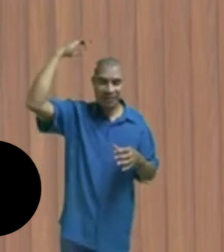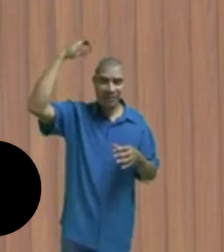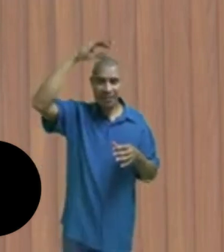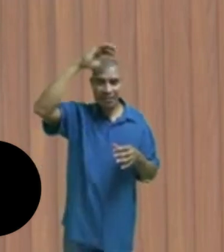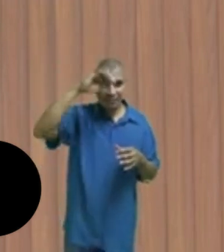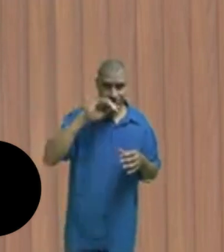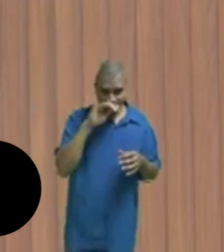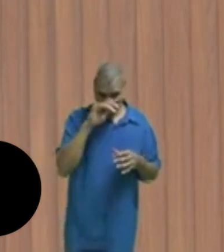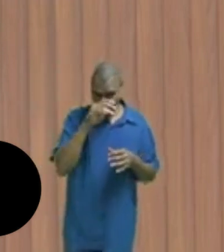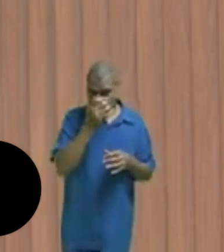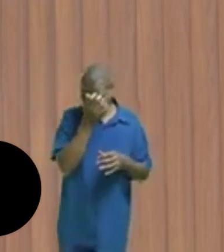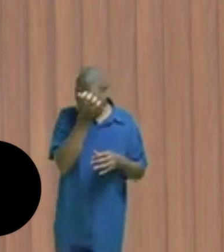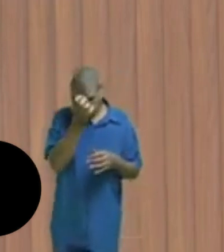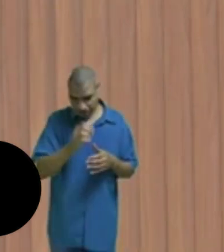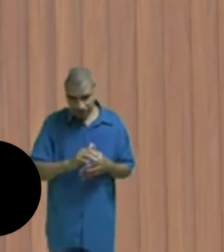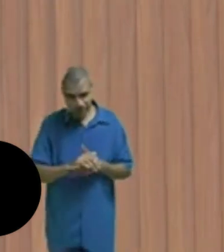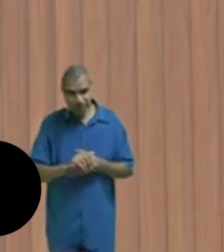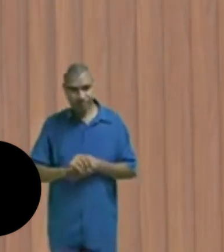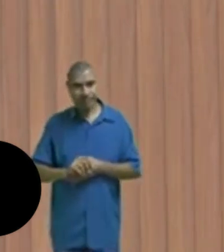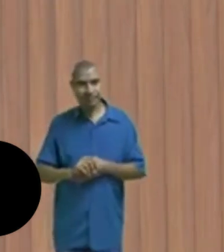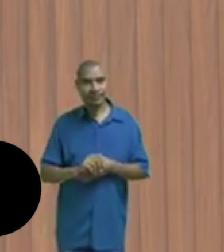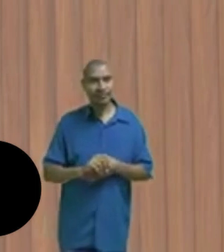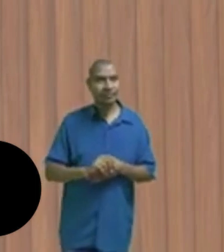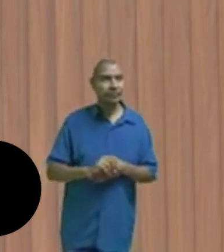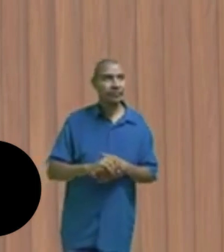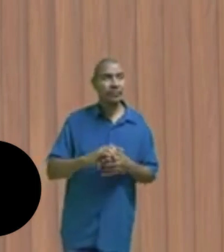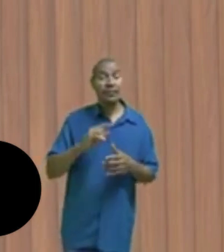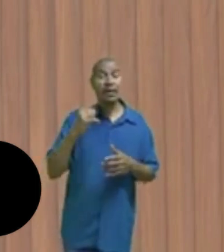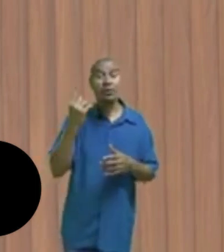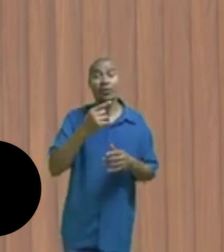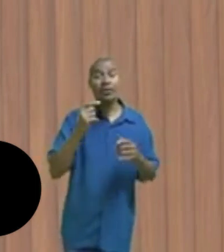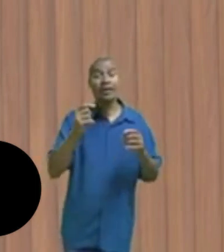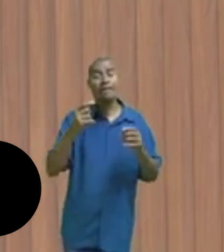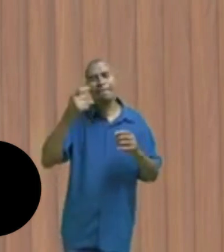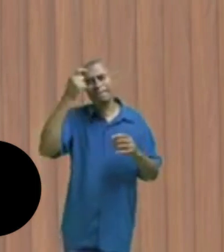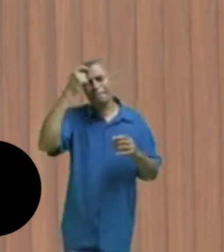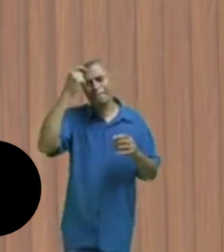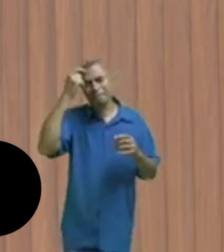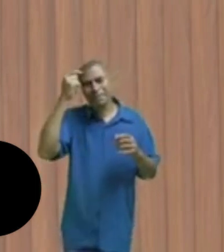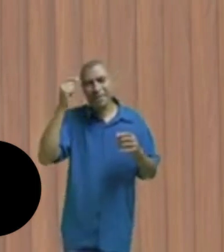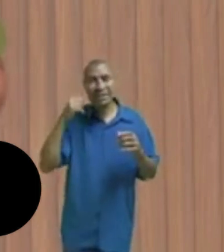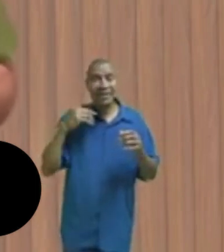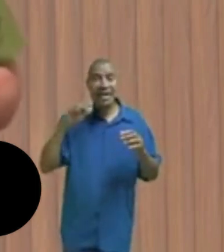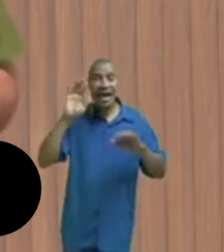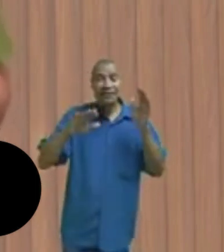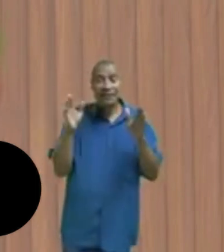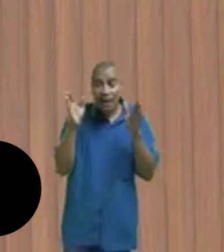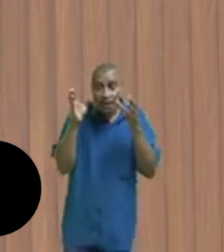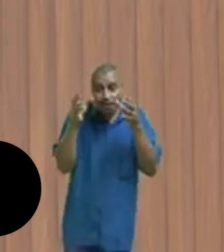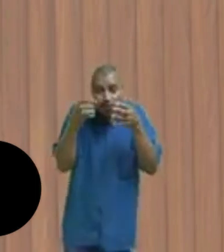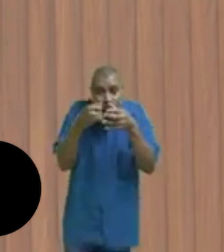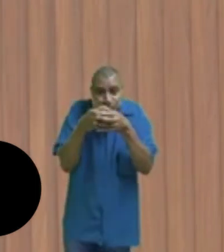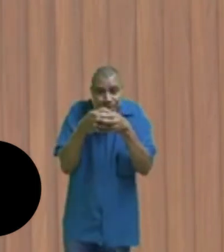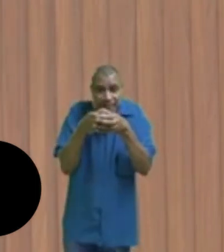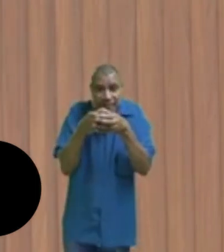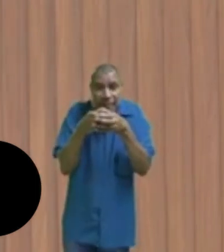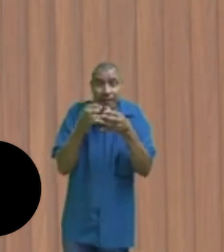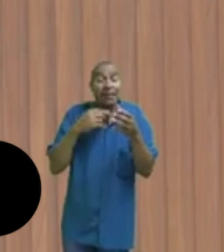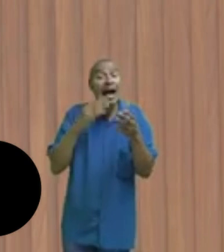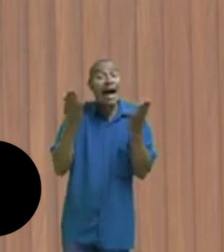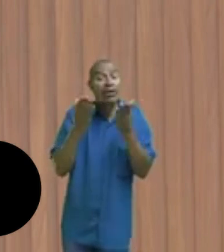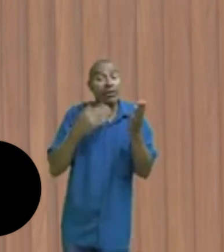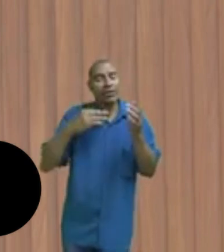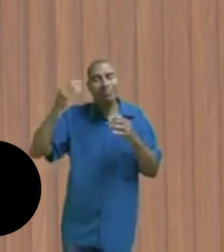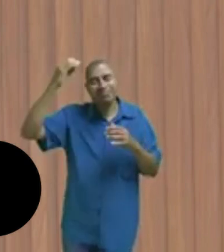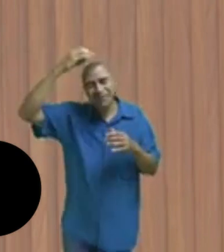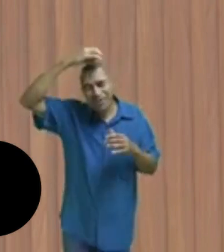sociológica, antropológica, confessional, a nossa mente fica limitada. Ela só vira alimento para nós quando o Espírito Santo fala ao